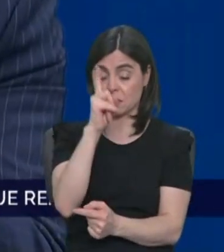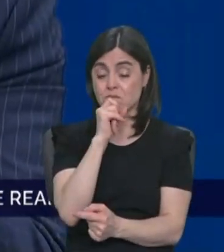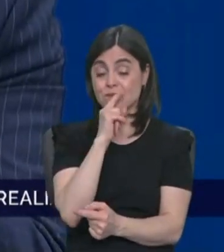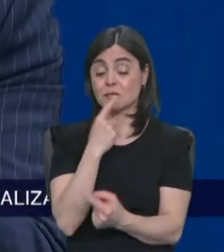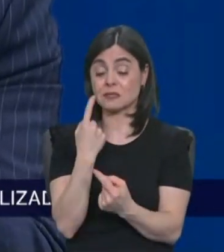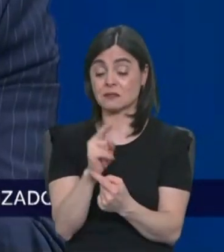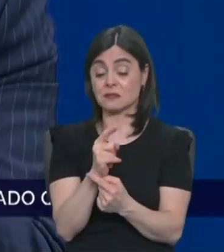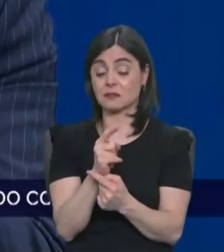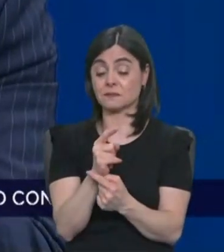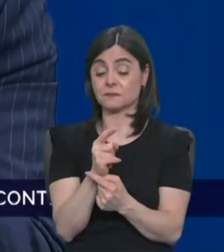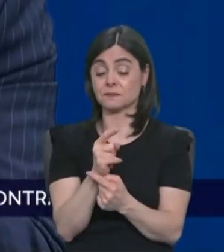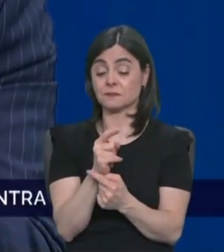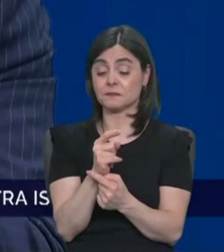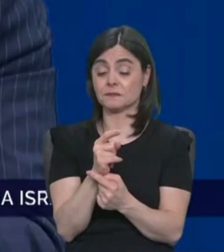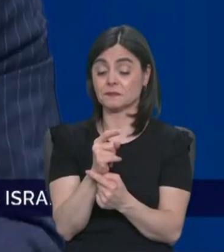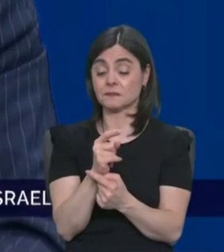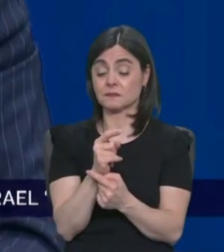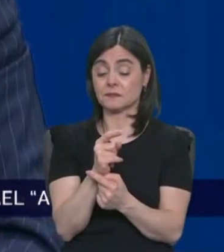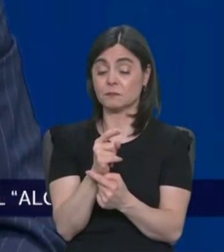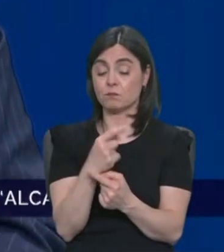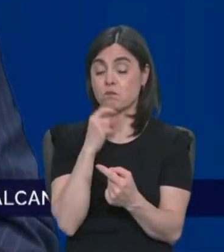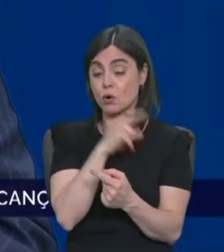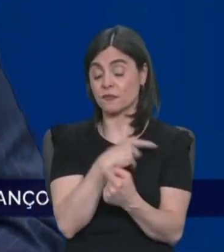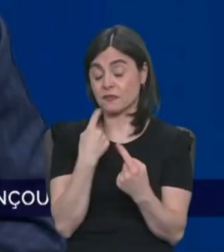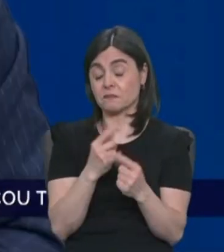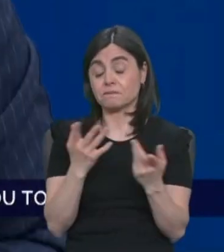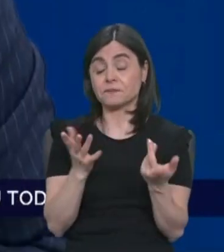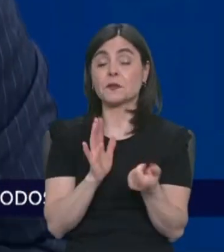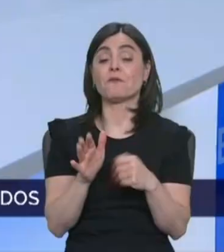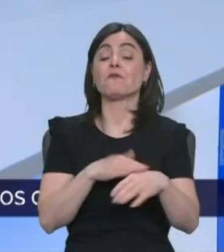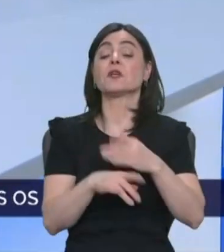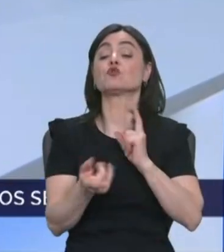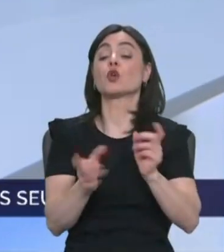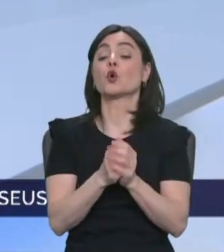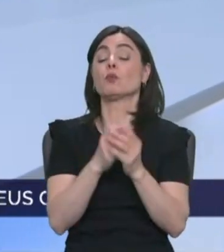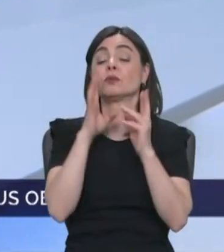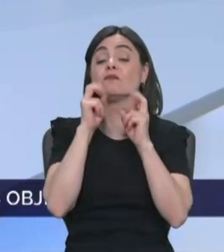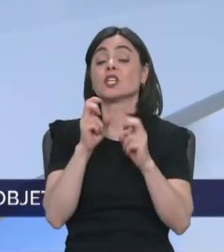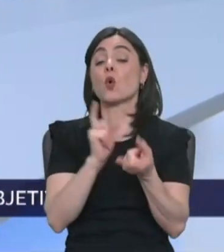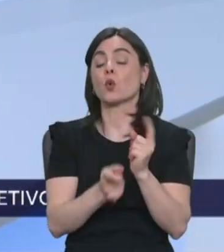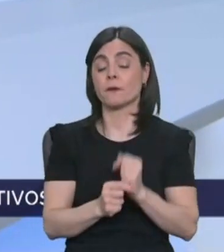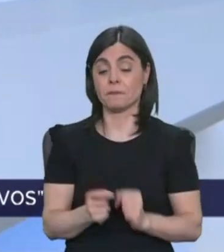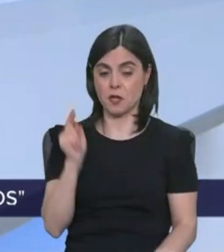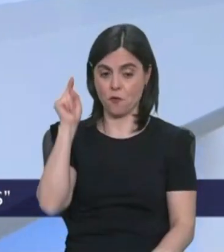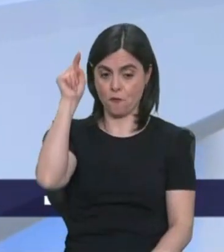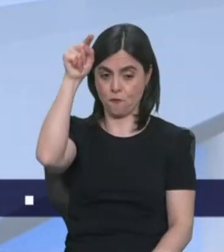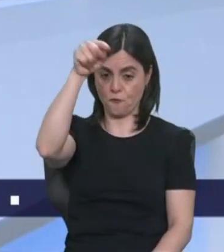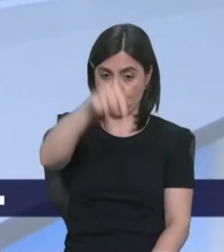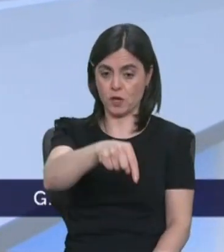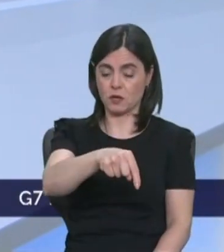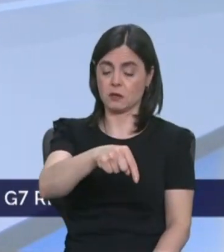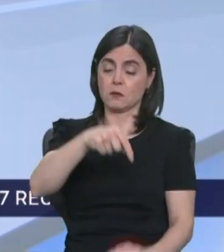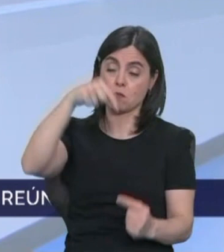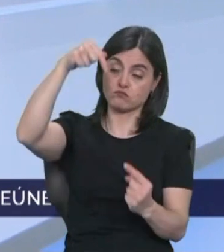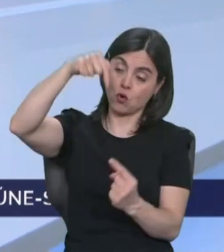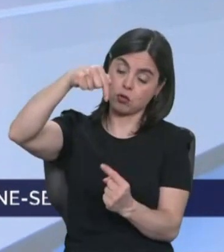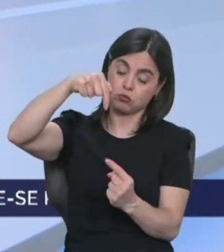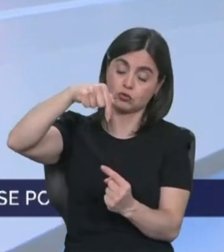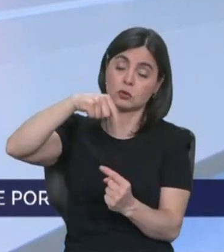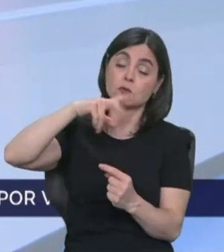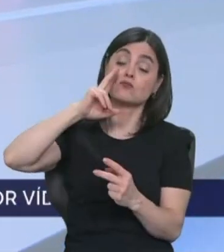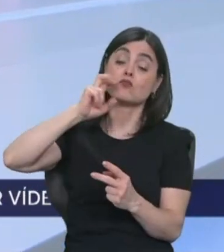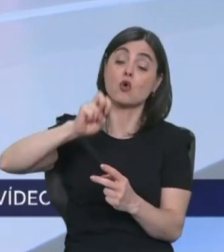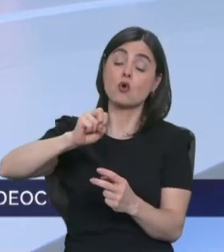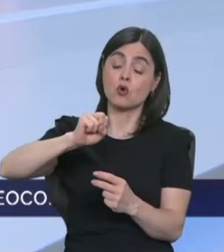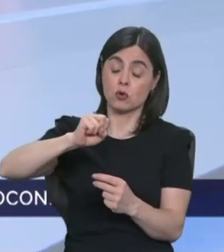esse registro das explosões de 1859. Então, o que é que fez este grupo de investigadores? Foi precisamente a estas zonas polares e